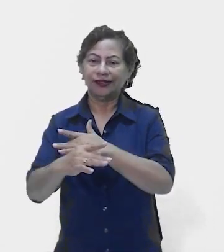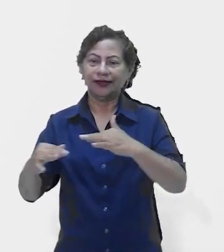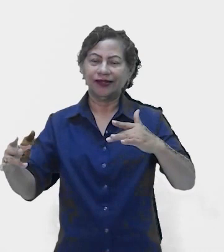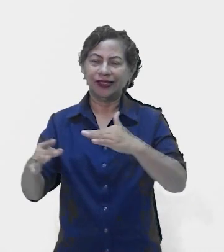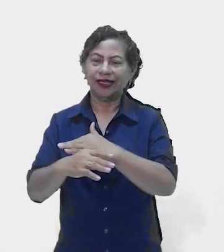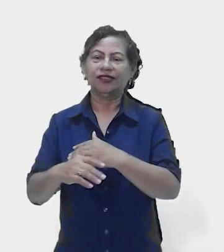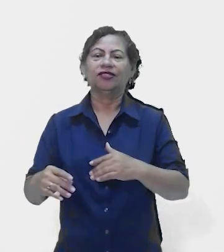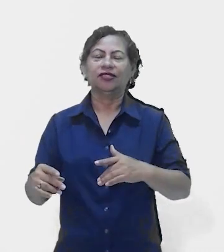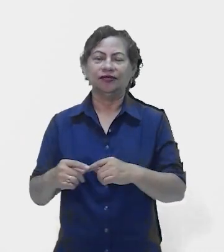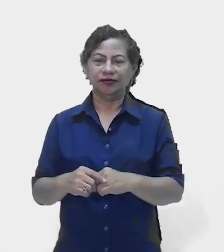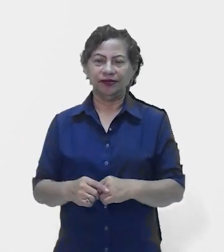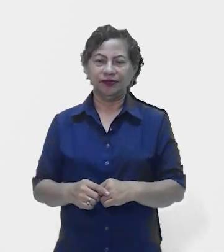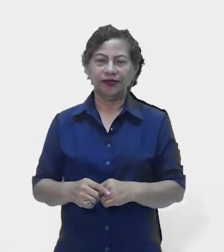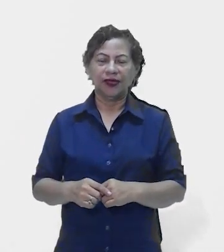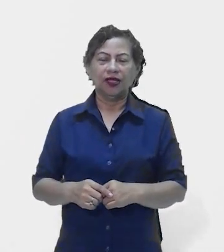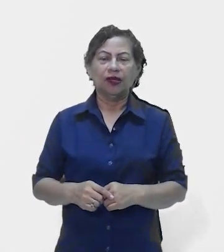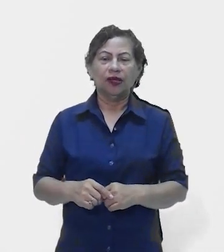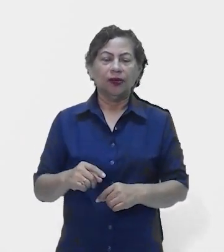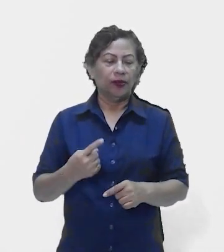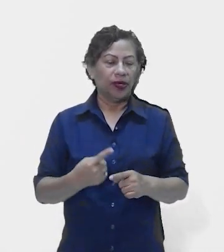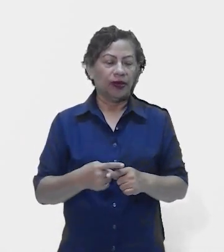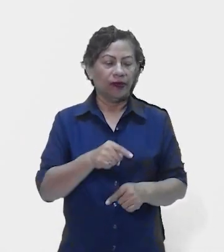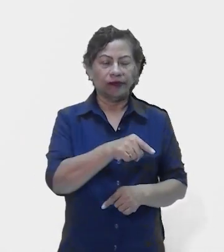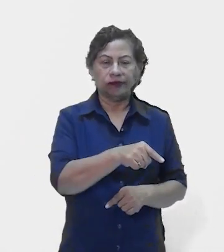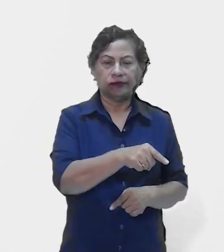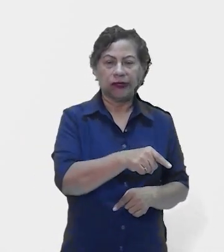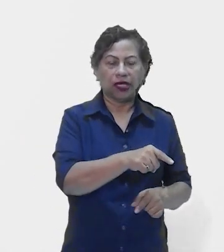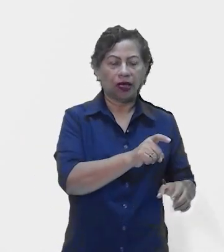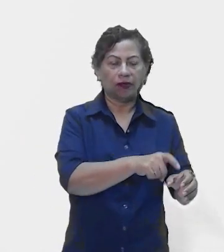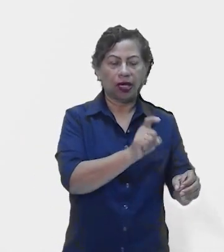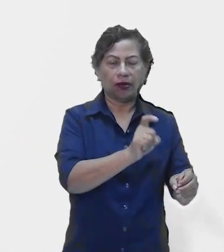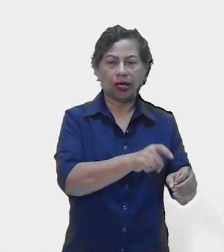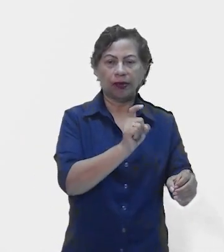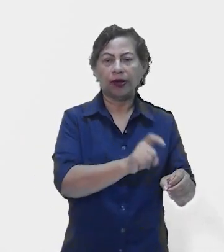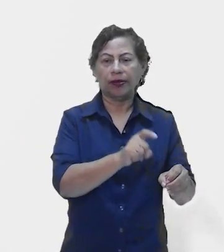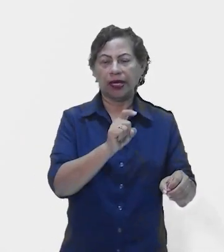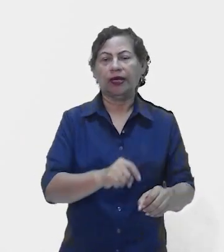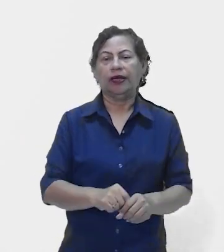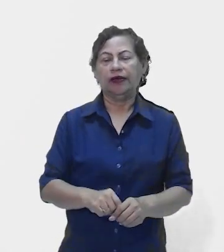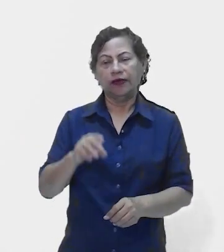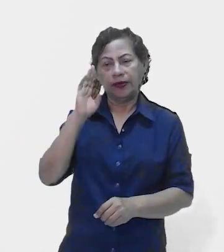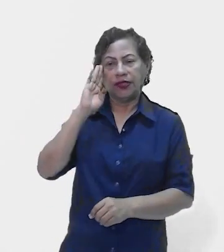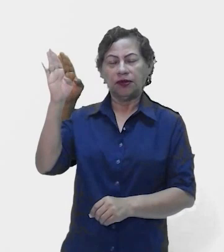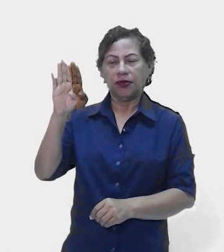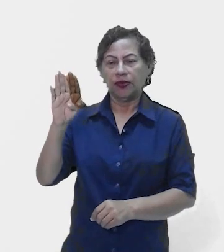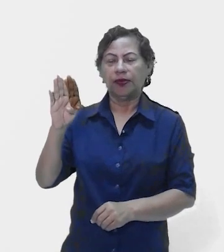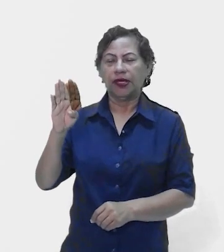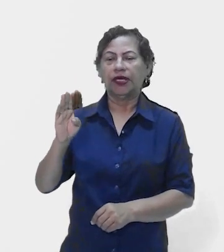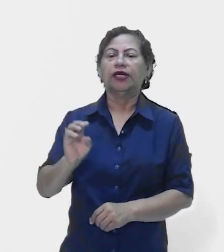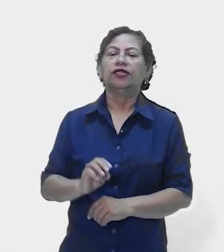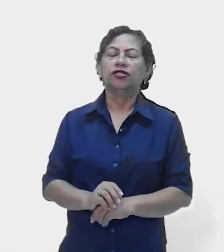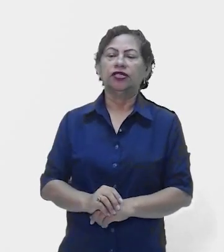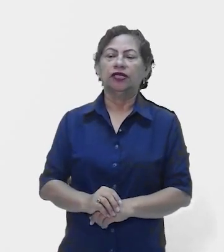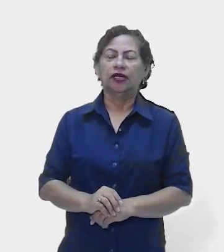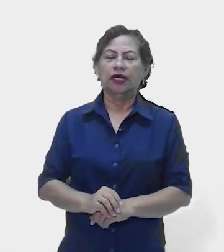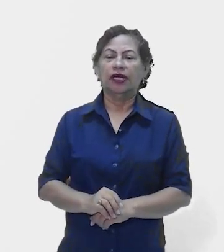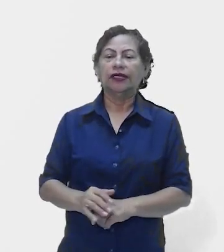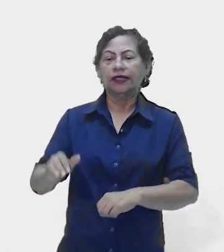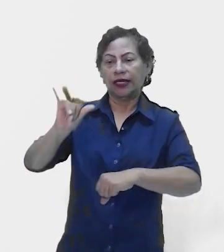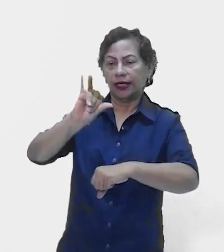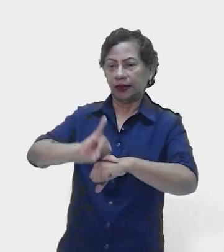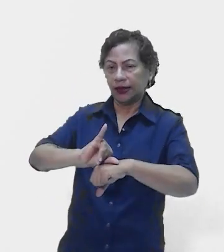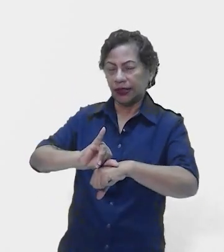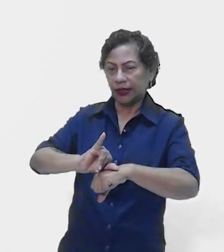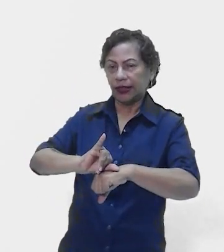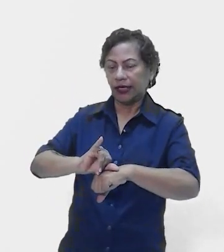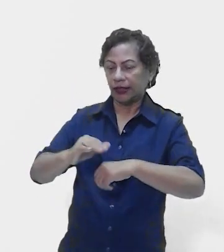direcionadas para cidades específicas, aquelas que apresentavam maior desenvolvimento industrial. Neste caso, eram as